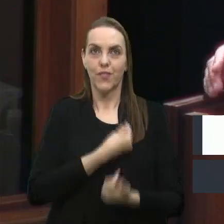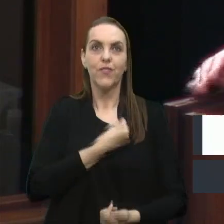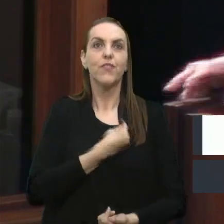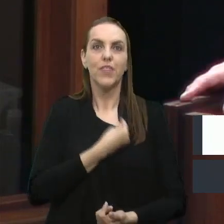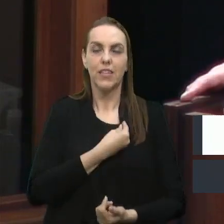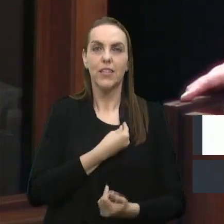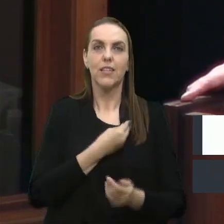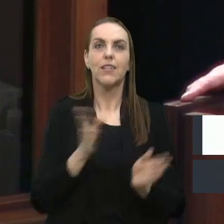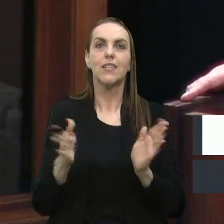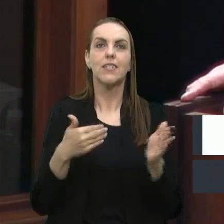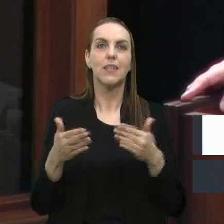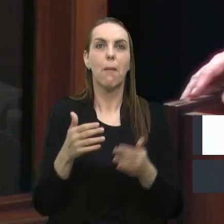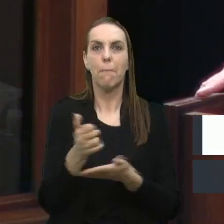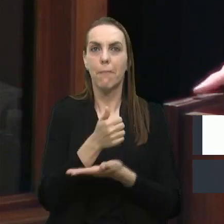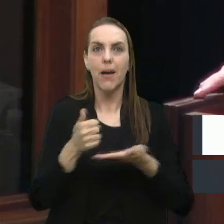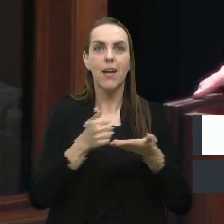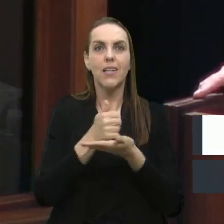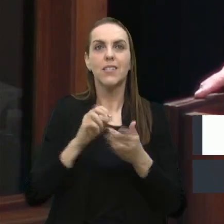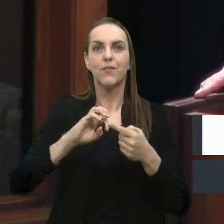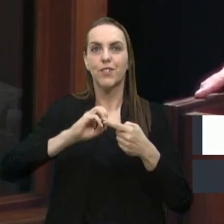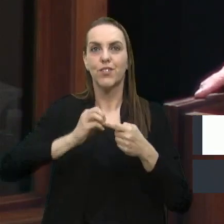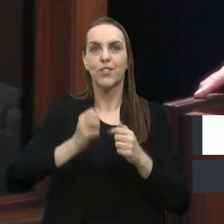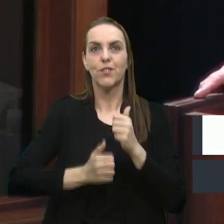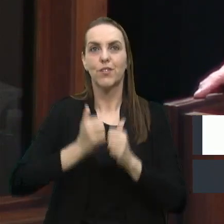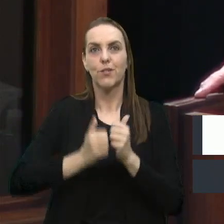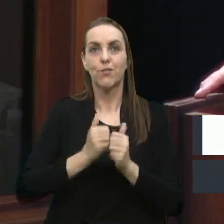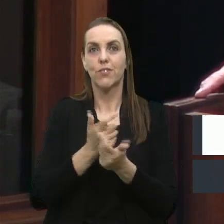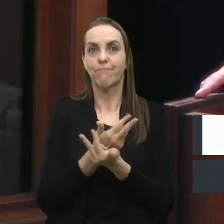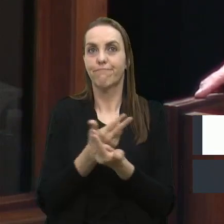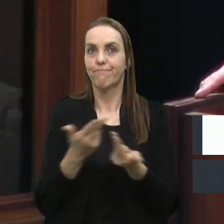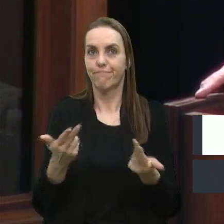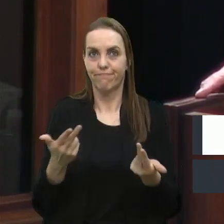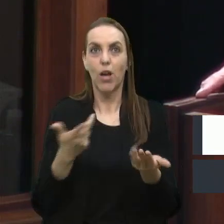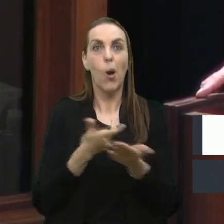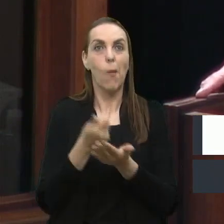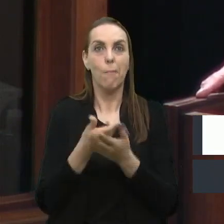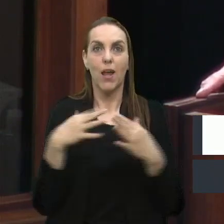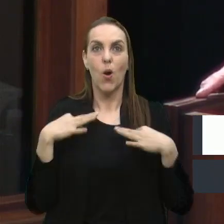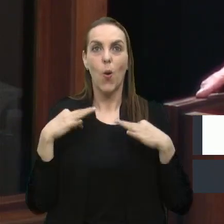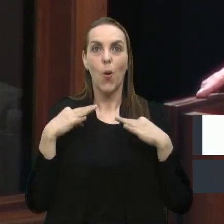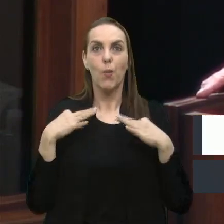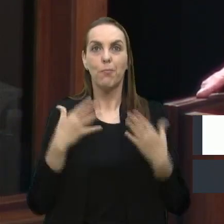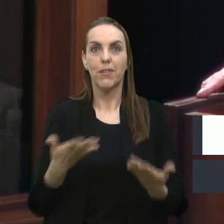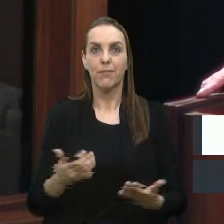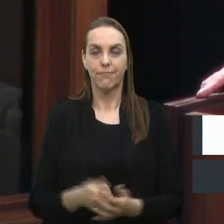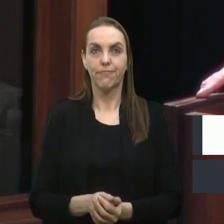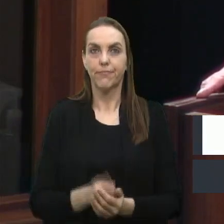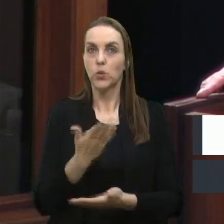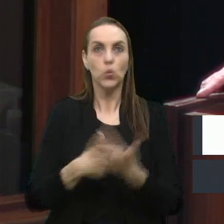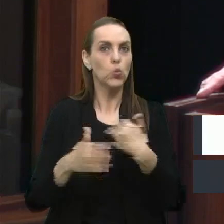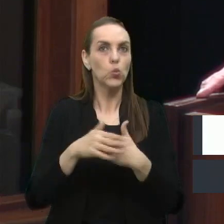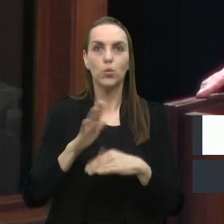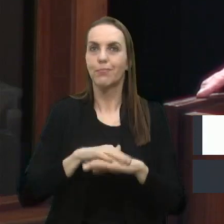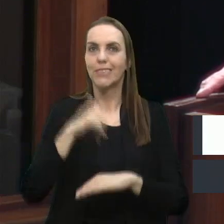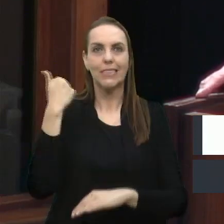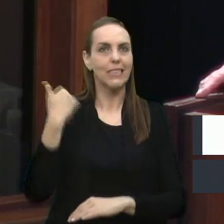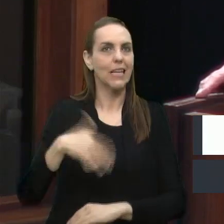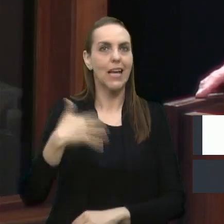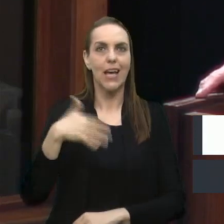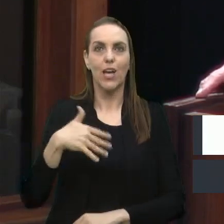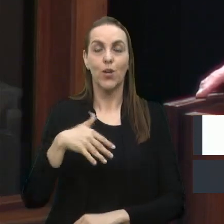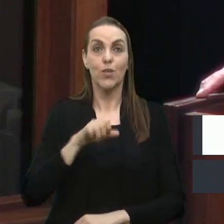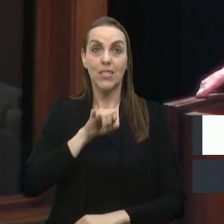básica, o feijão, o arroz, para comprar roupas, tudo mais caro. Quando se